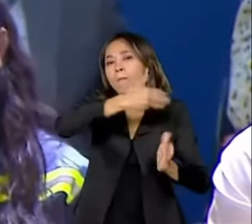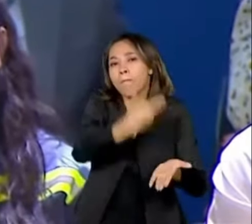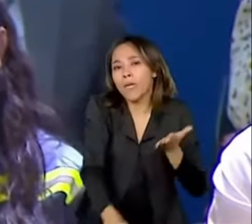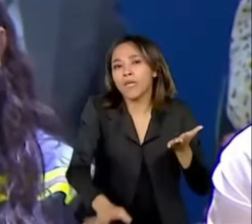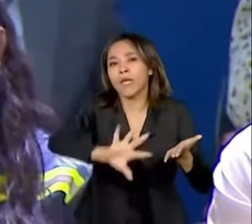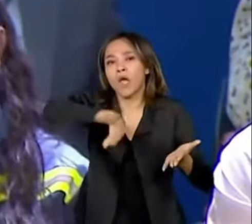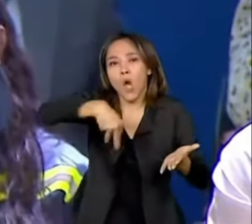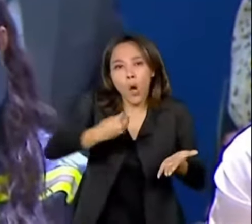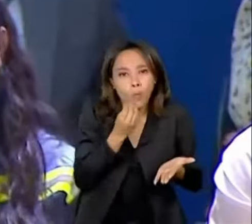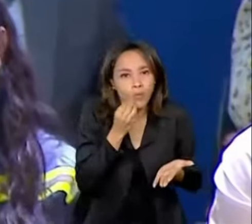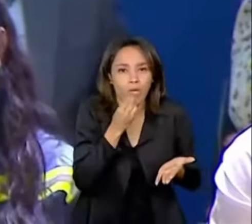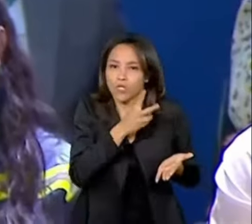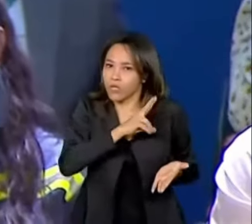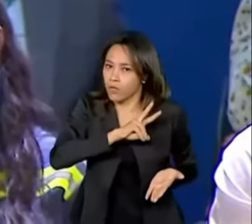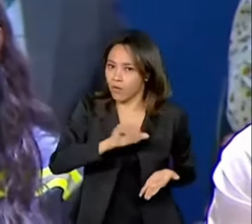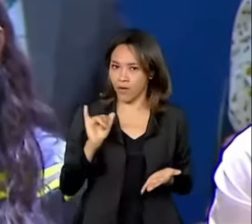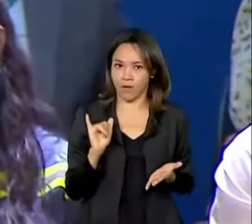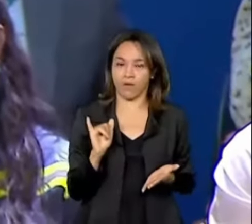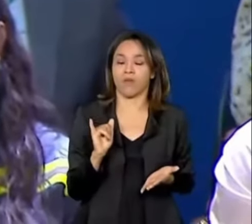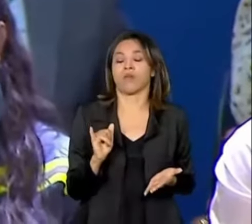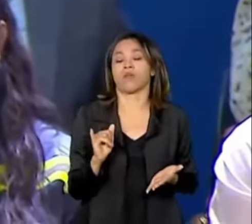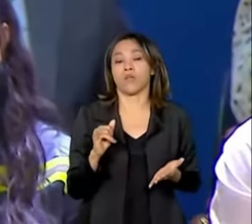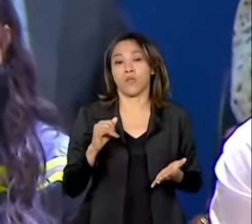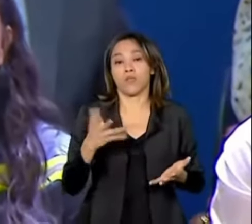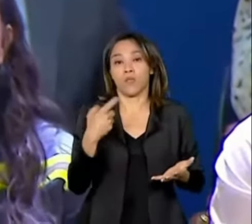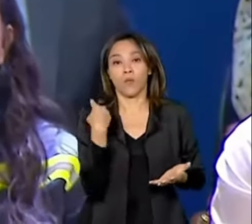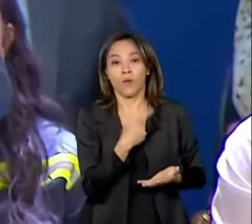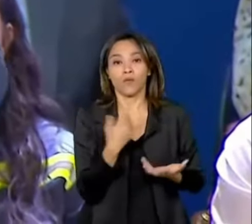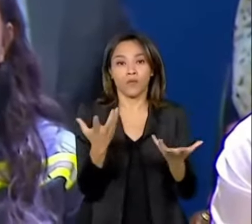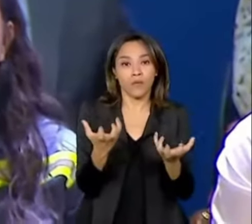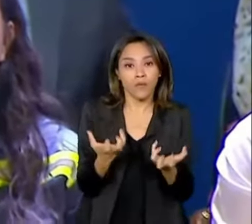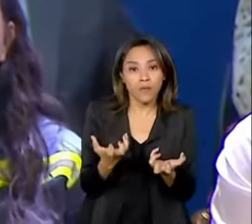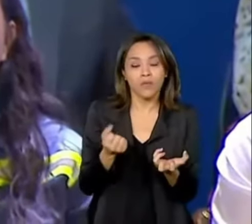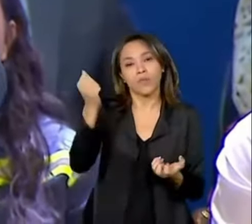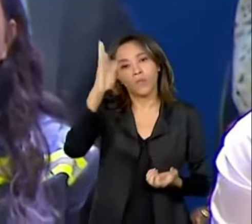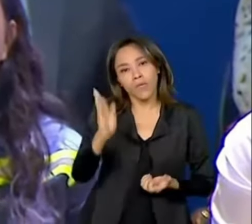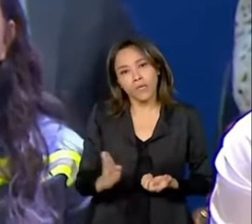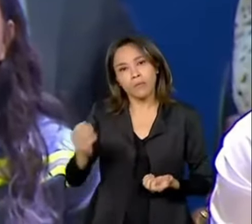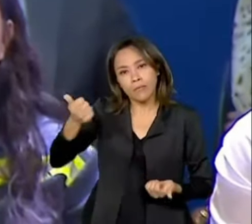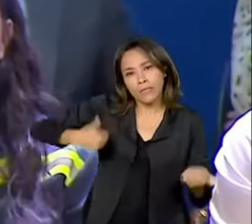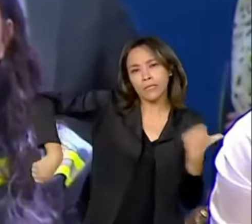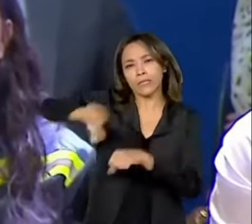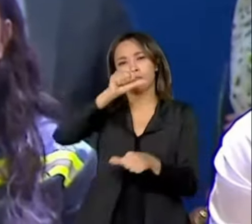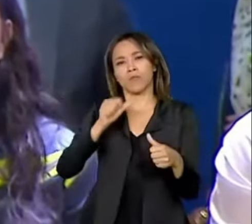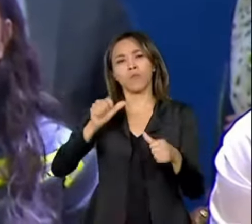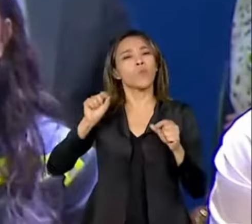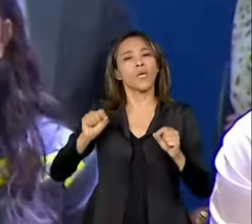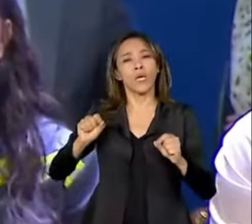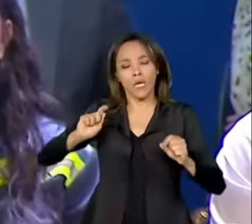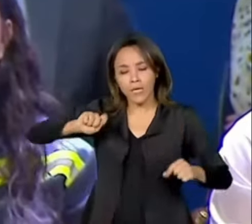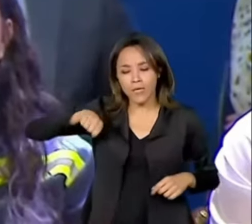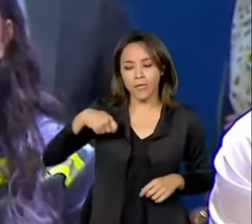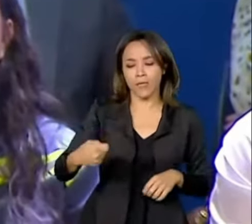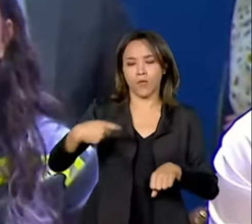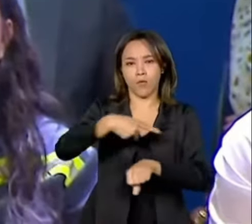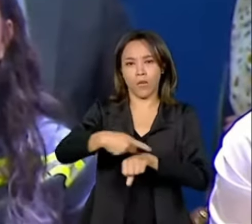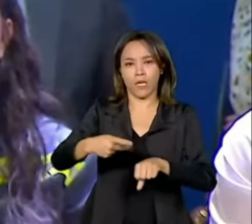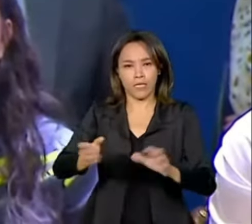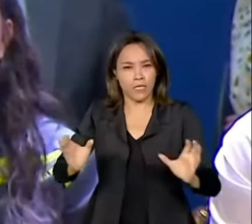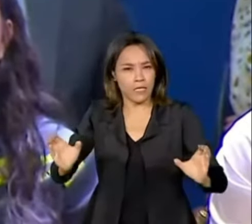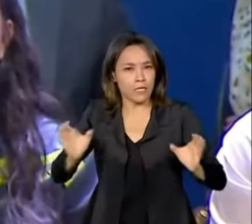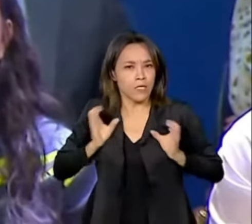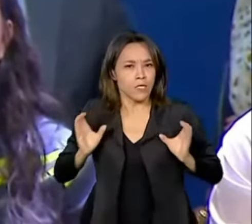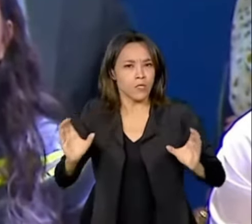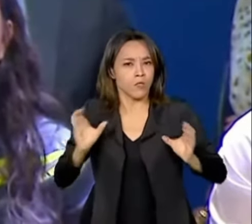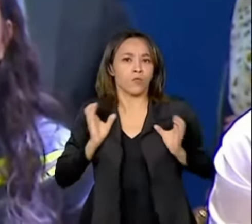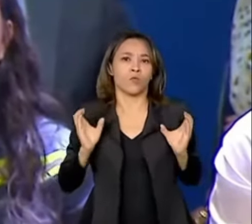XX. Nós queremos que o Brasil se transforme num país rico. Num país em que a gente